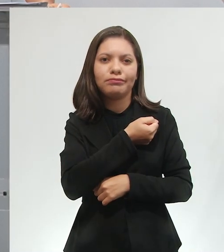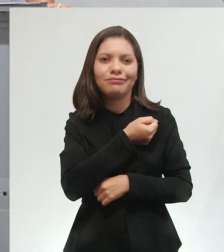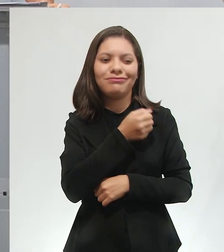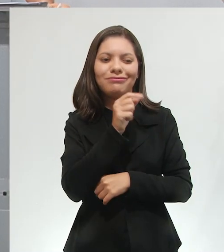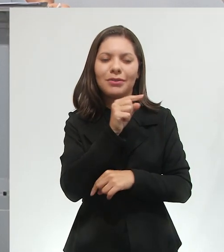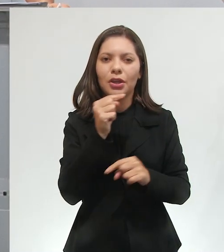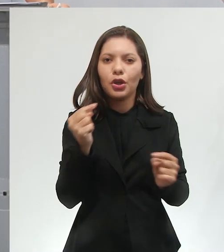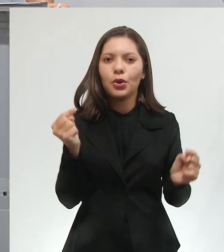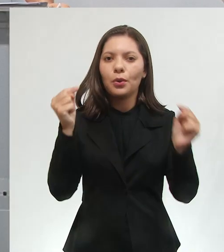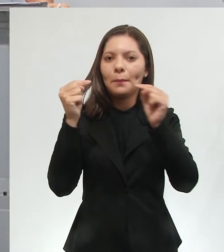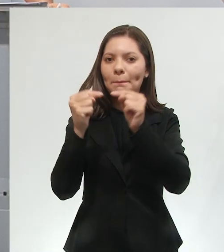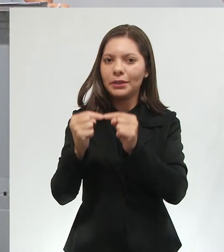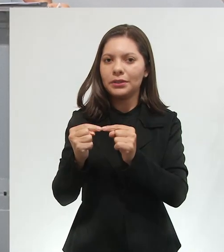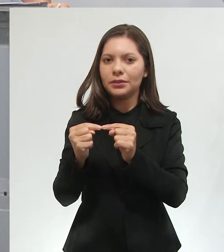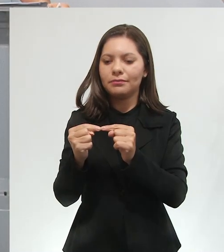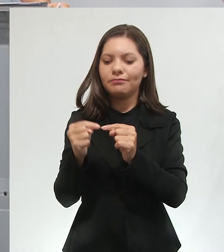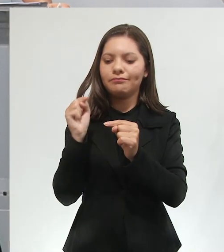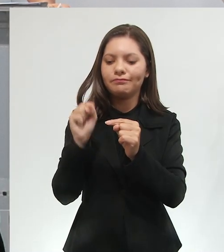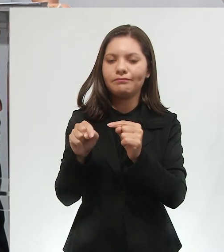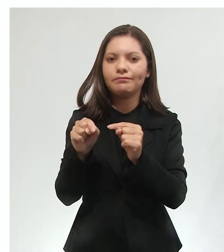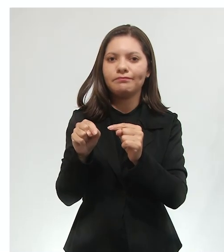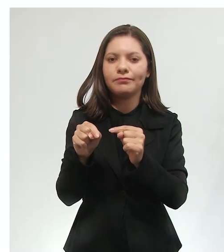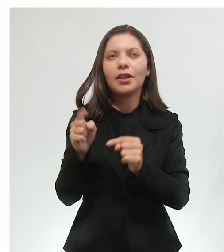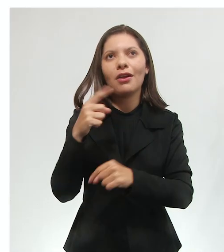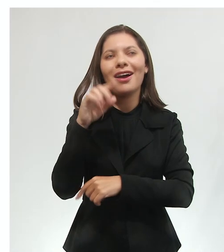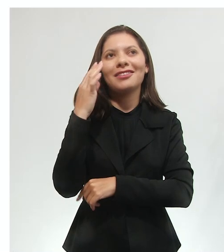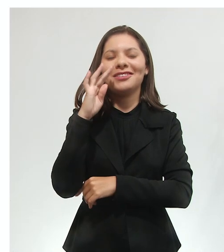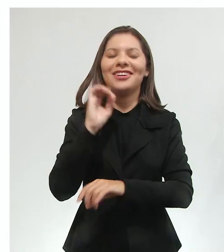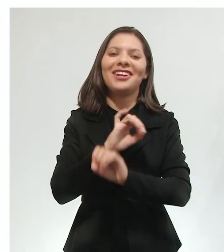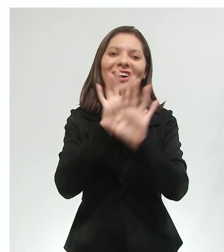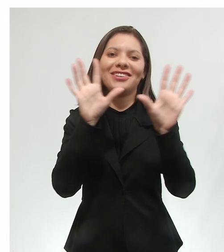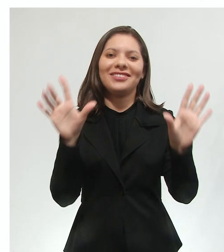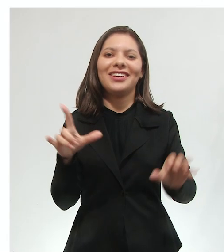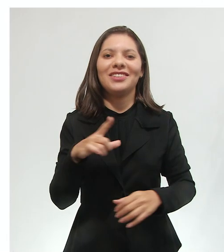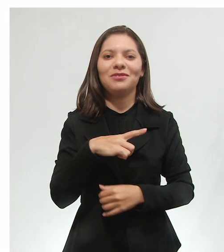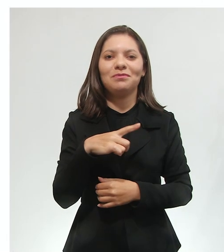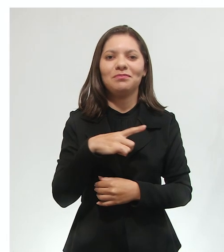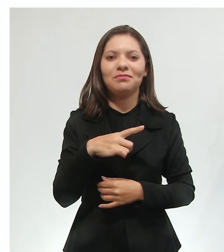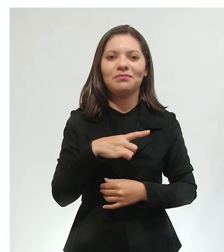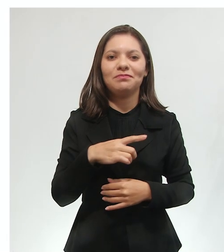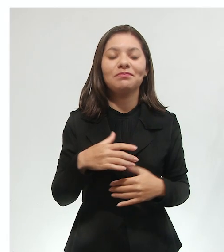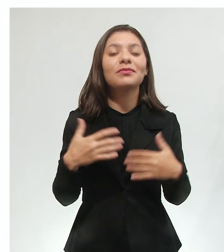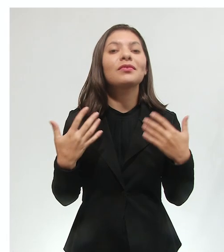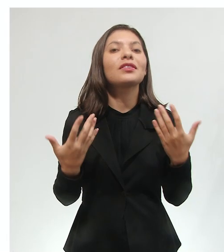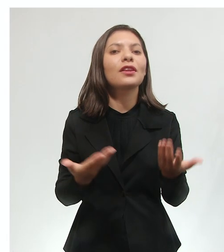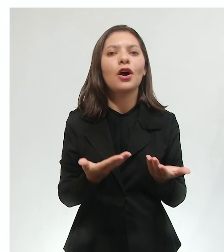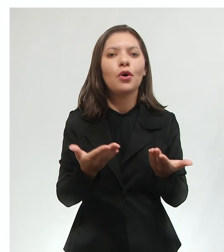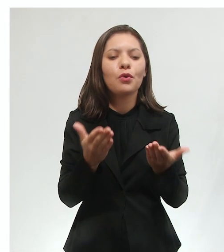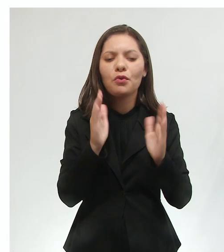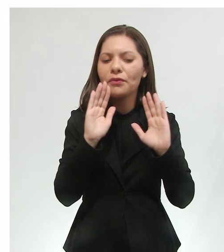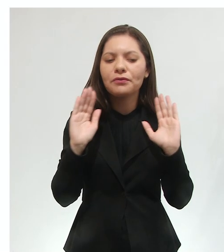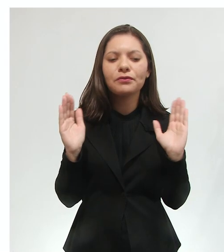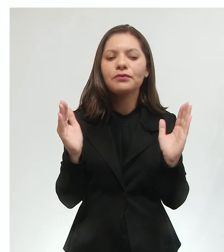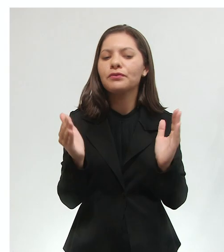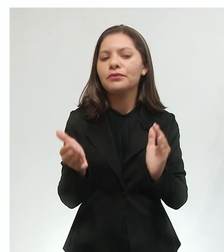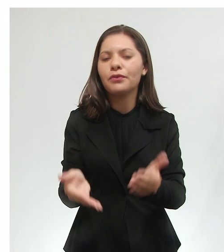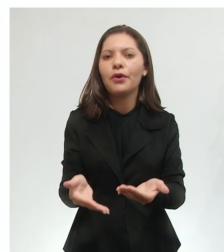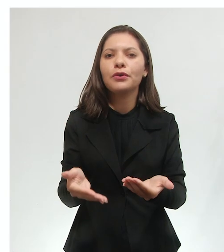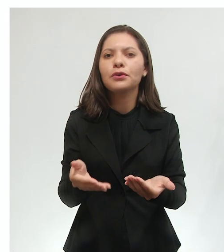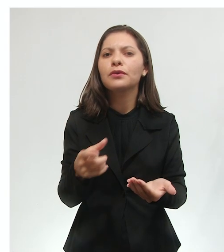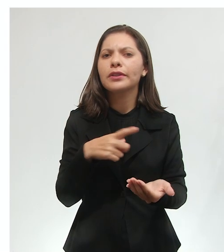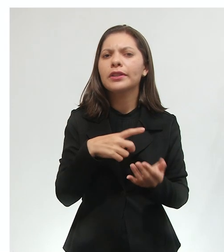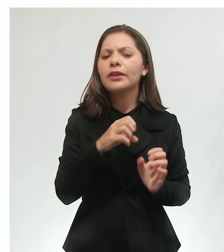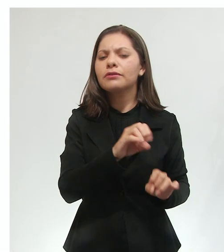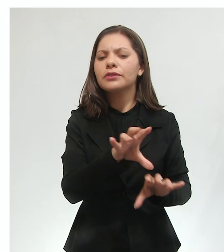número, e algo do mundo real. Qual que é o enfoque tradicional que nós temos no ensino de